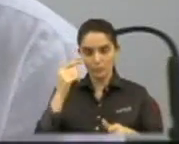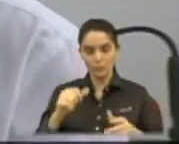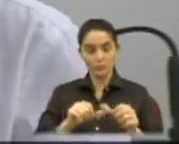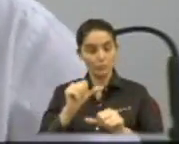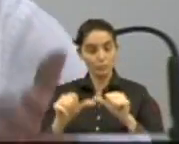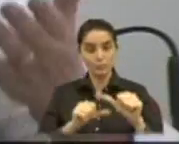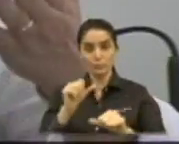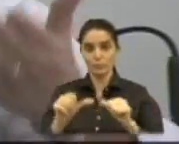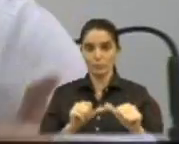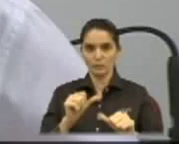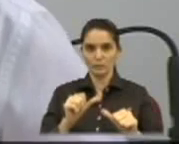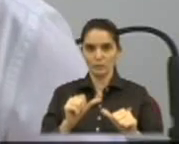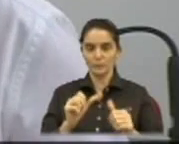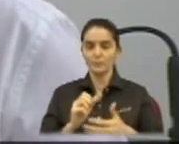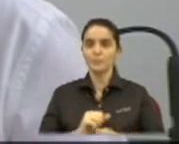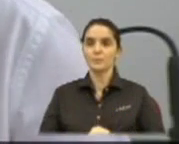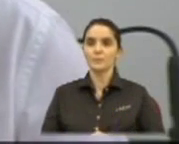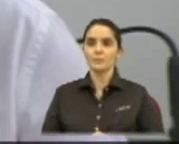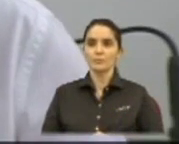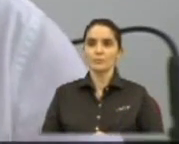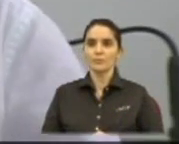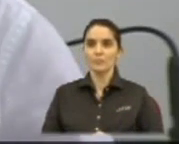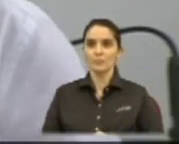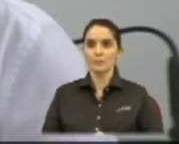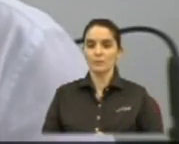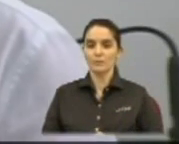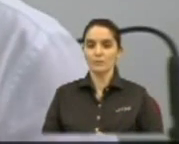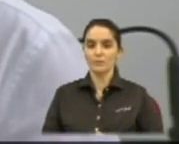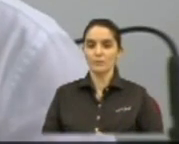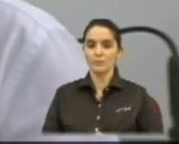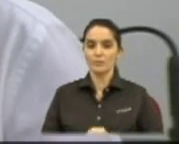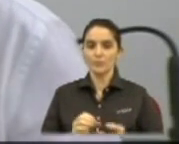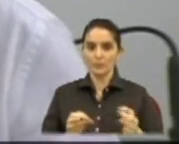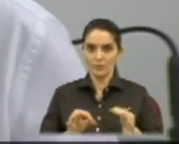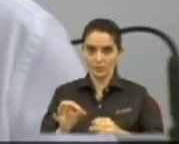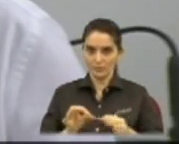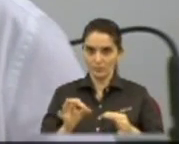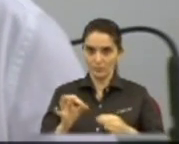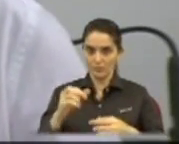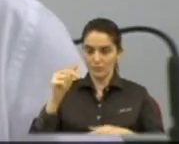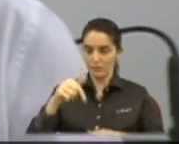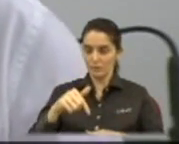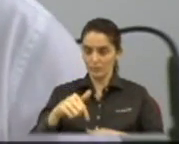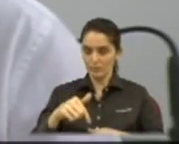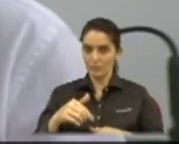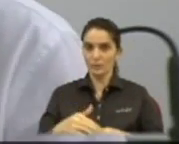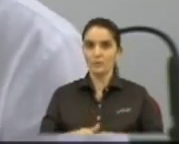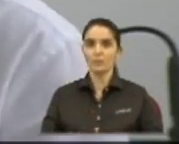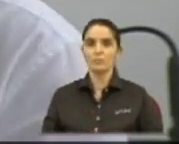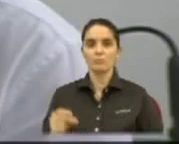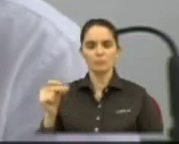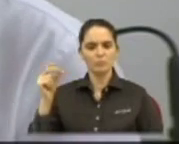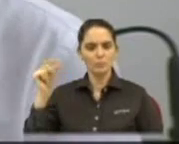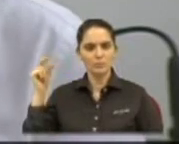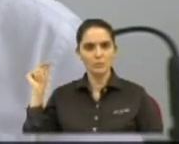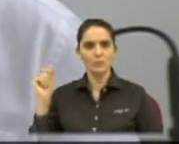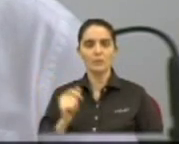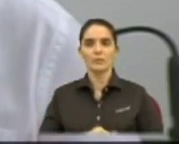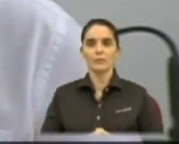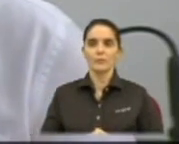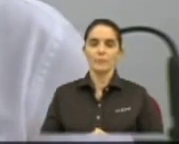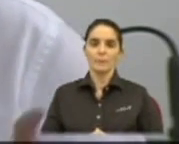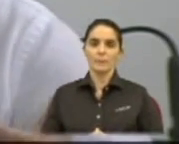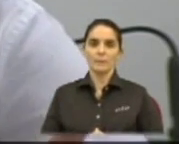E eu acabei... esse projeto já está nessa casa há algum tempo. Eu acabei pegando